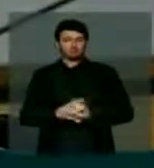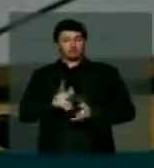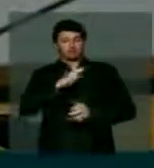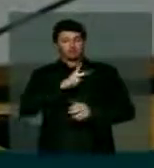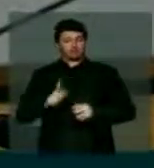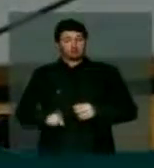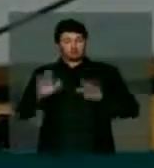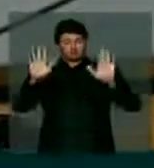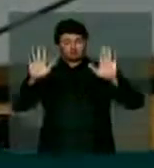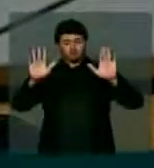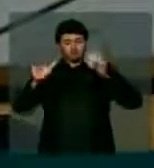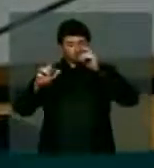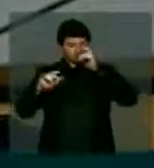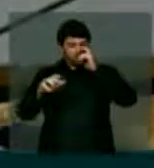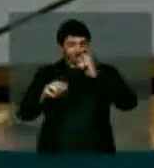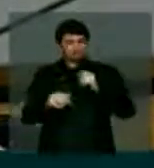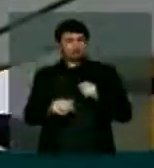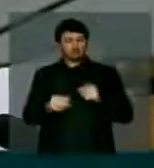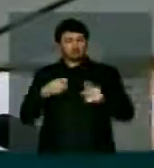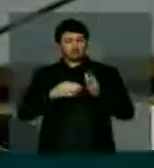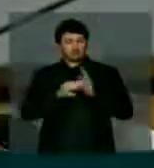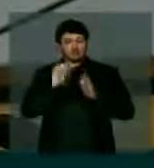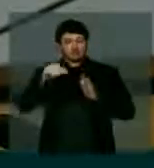Senhor presidente, eu fico para a minha inscrição seguinte.